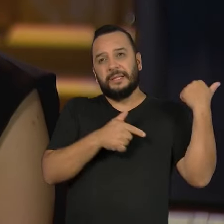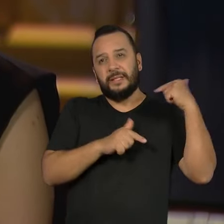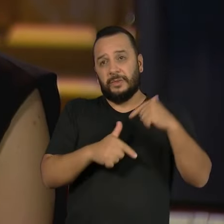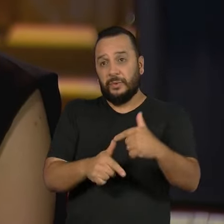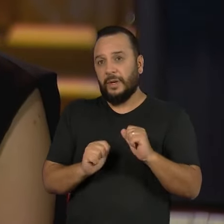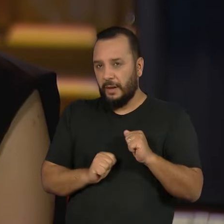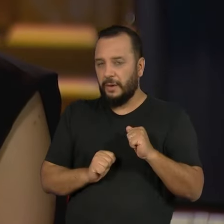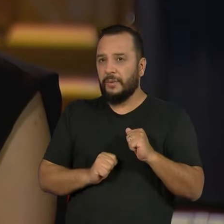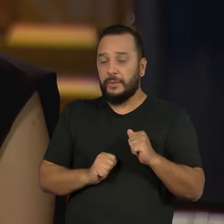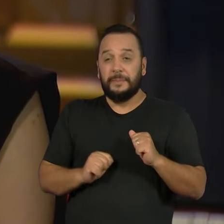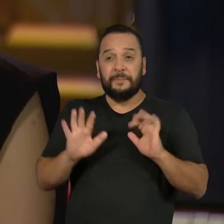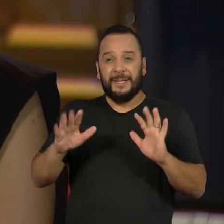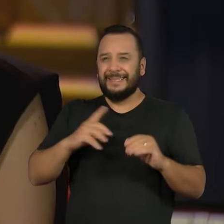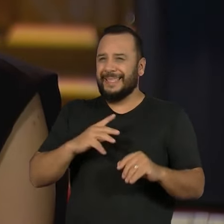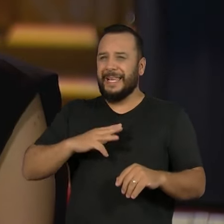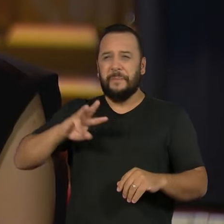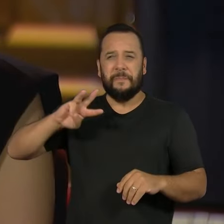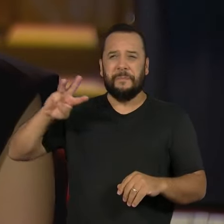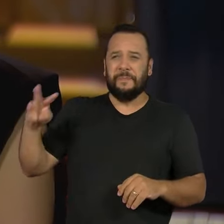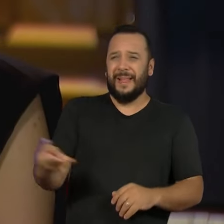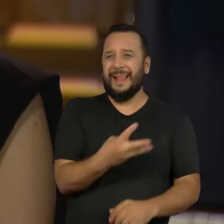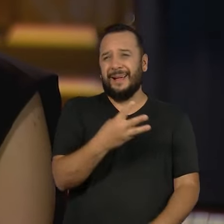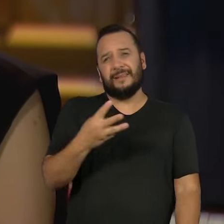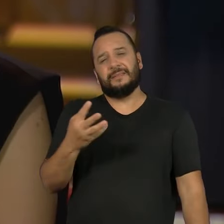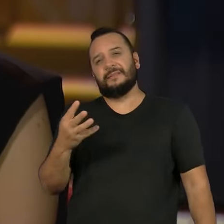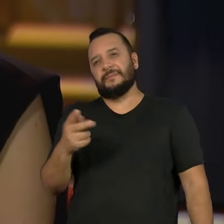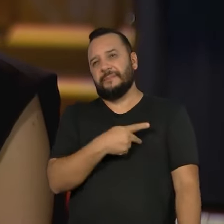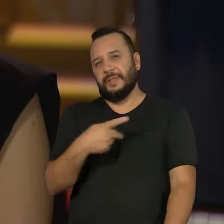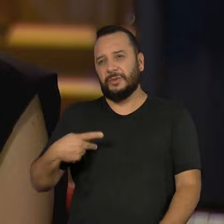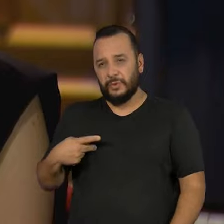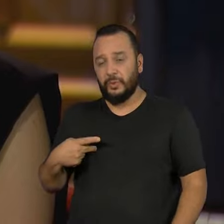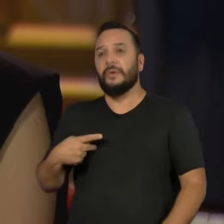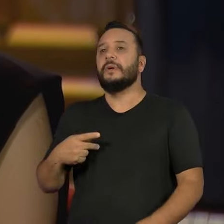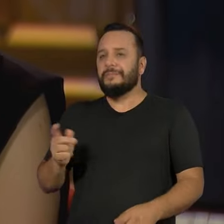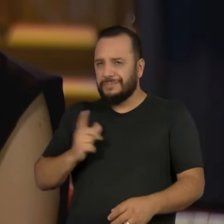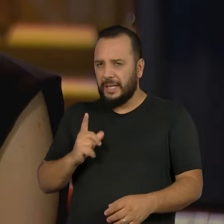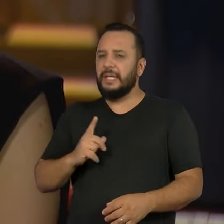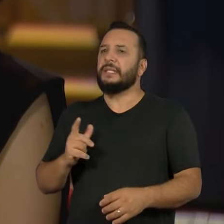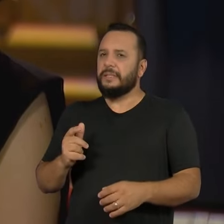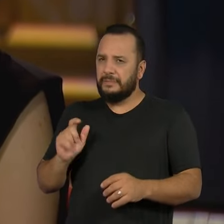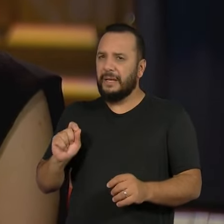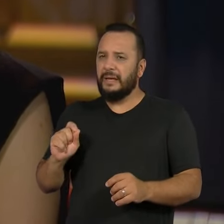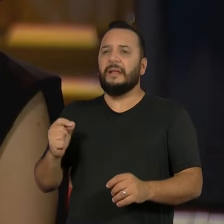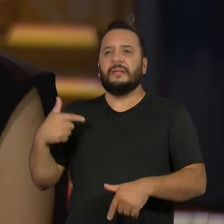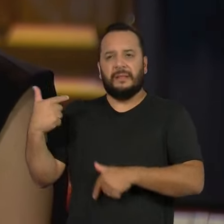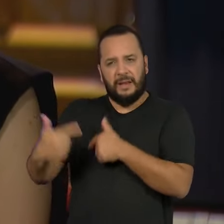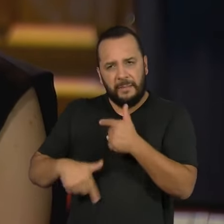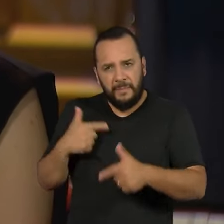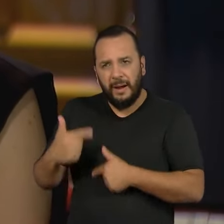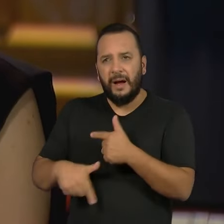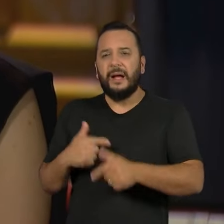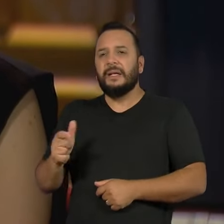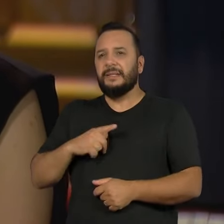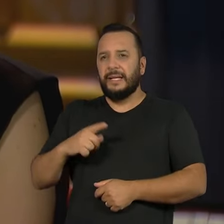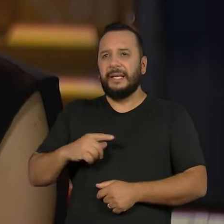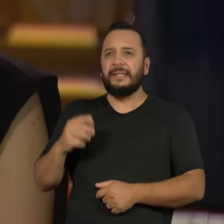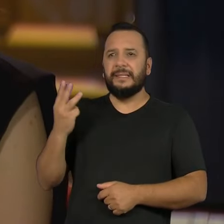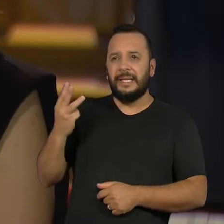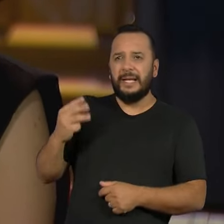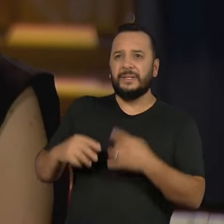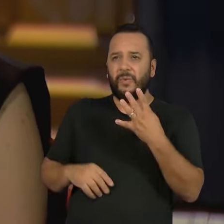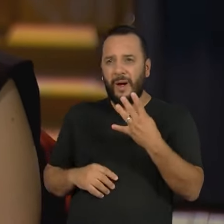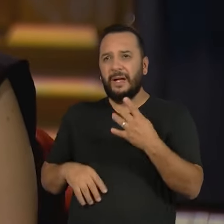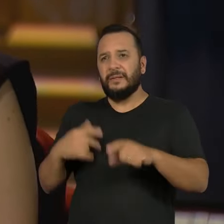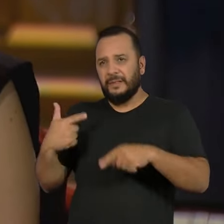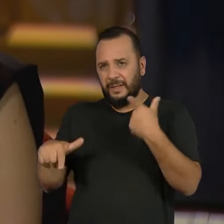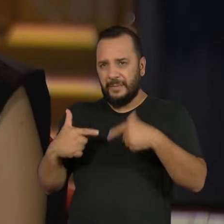eh milhares de pastores e pastoras trabalhadores que tem três quatro empregos e e